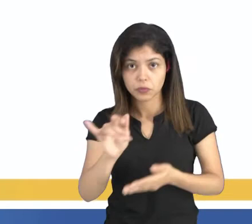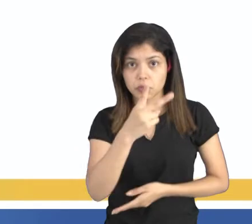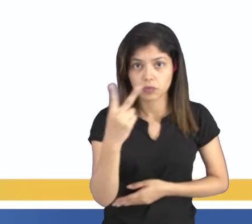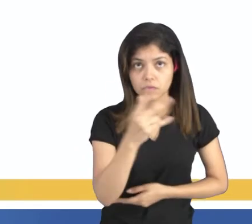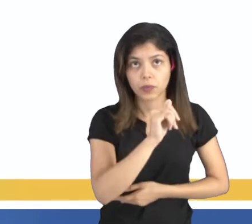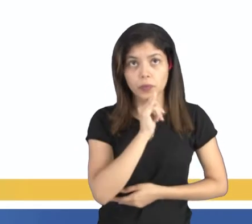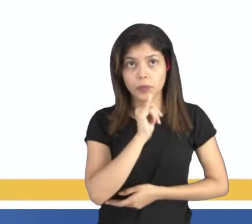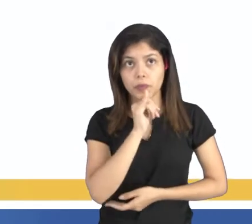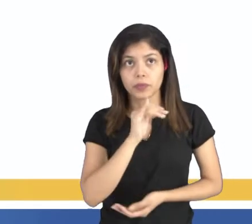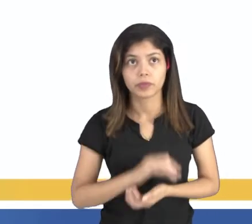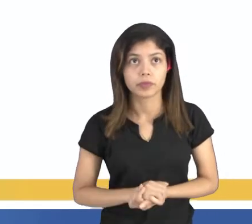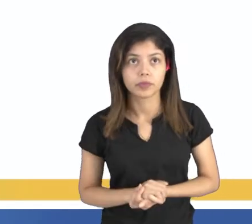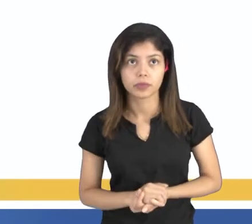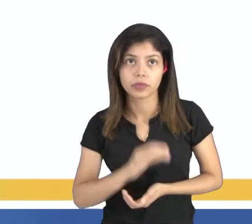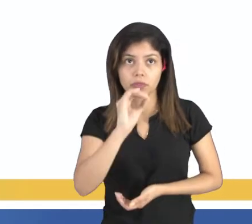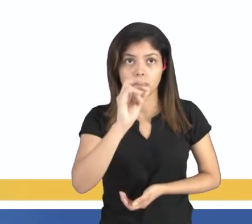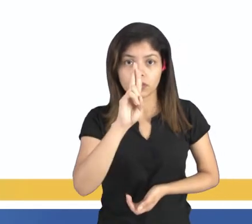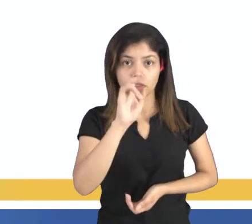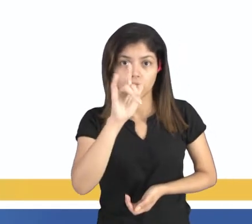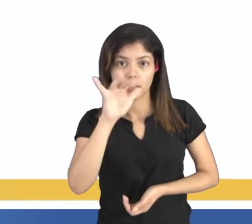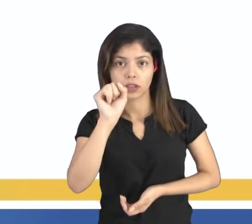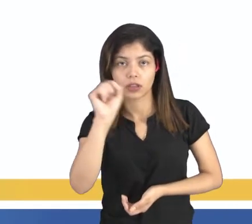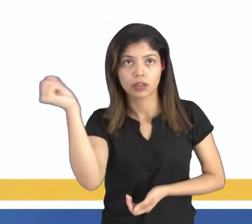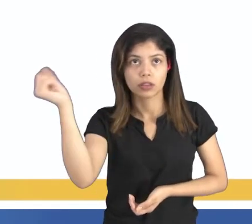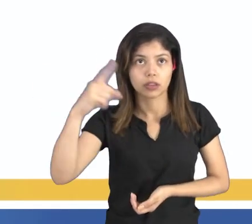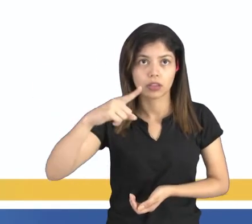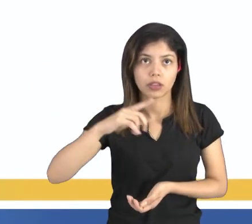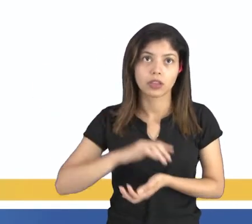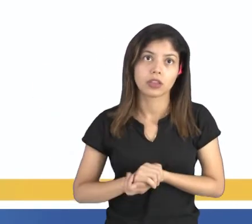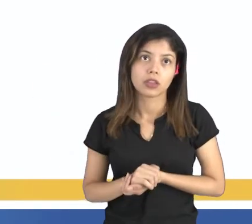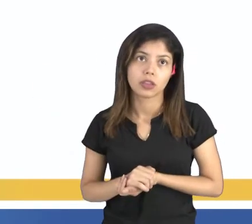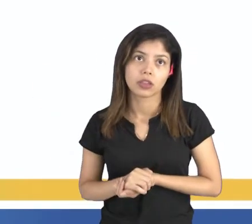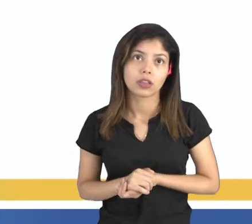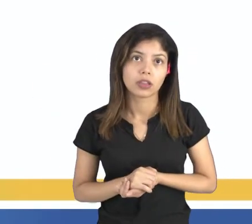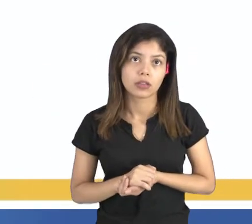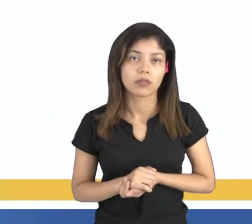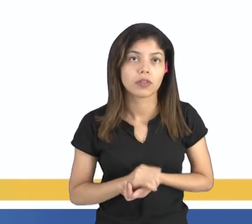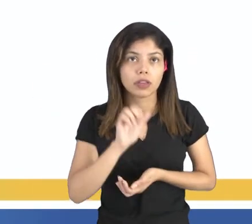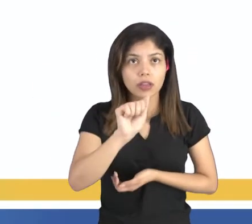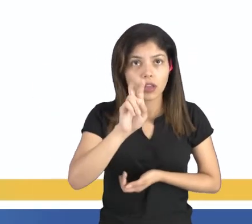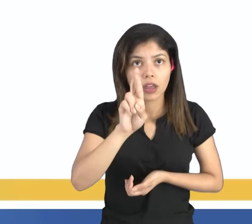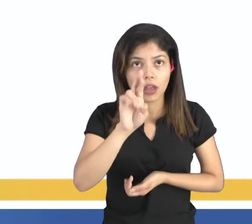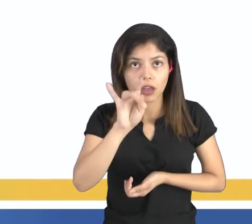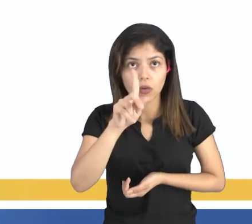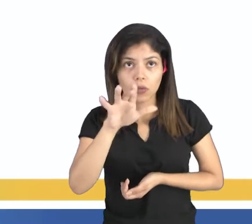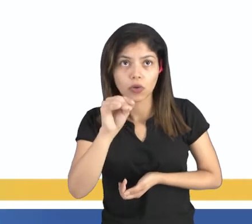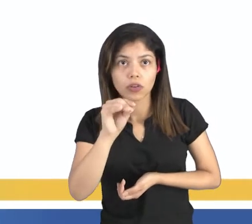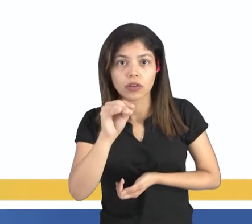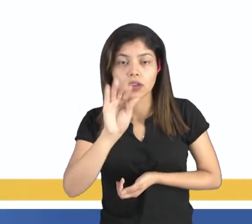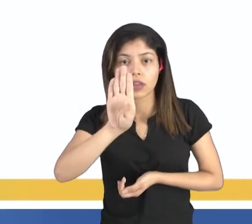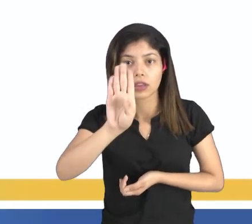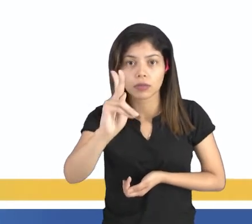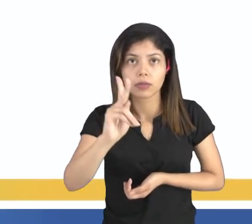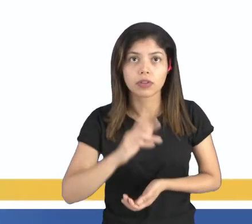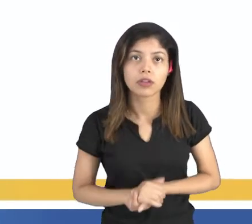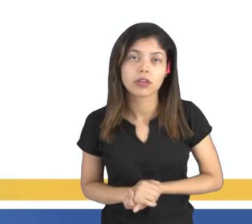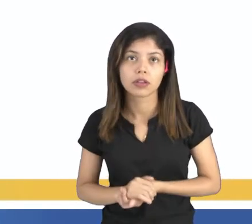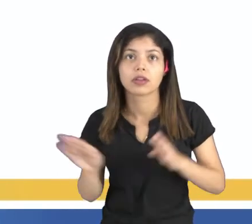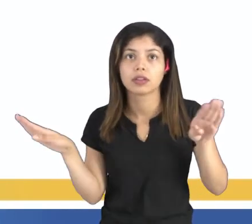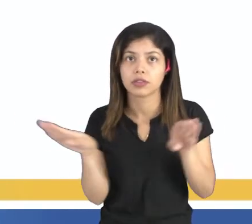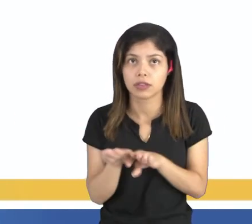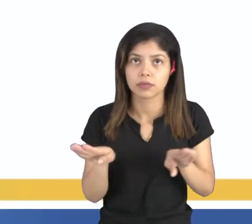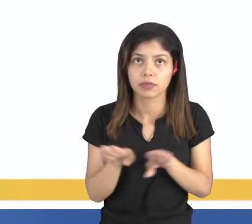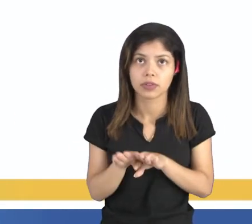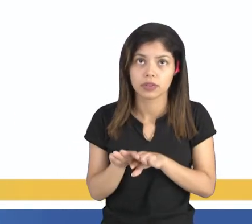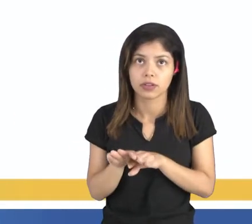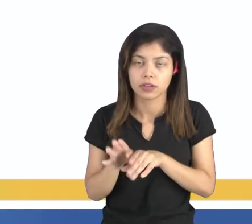o coral-sol, espécie estrangeira que ameaça os corais de abrolhos na Bahia, e também